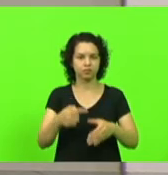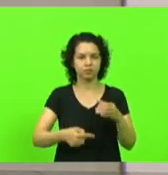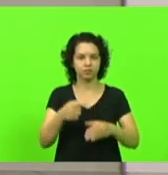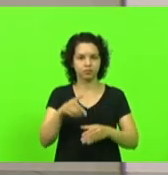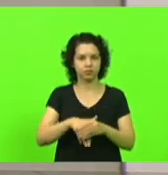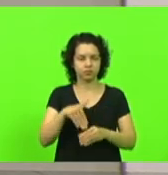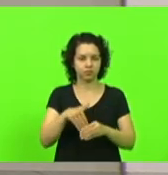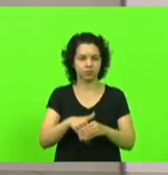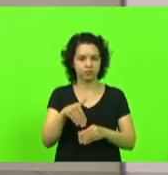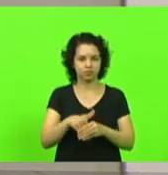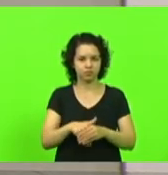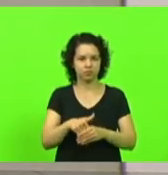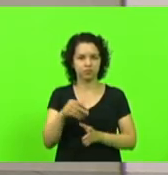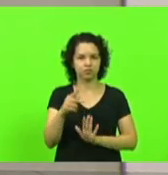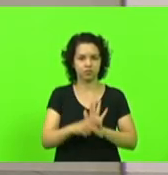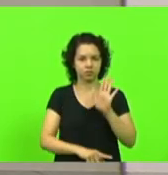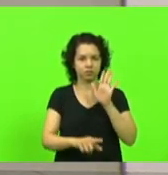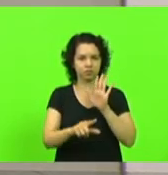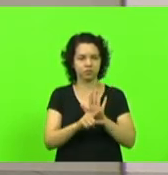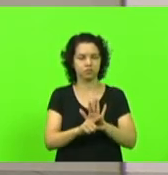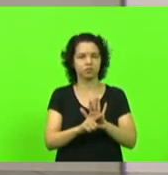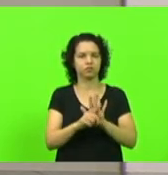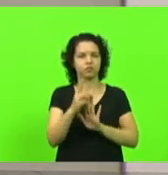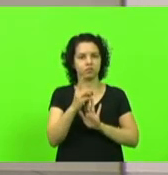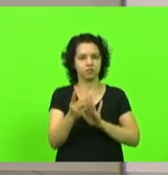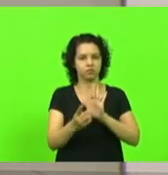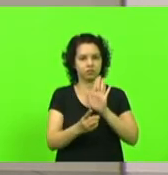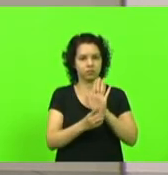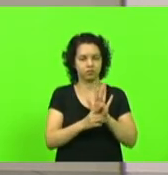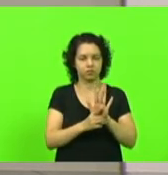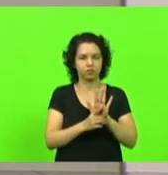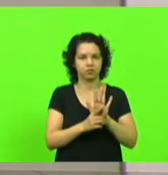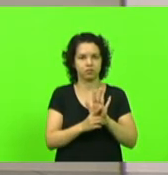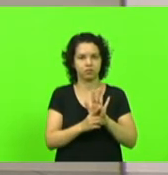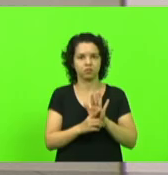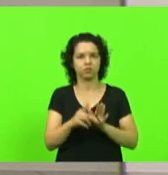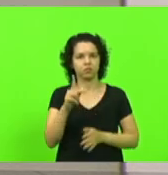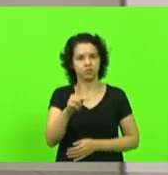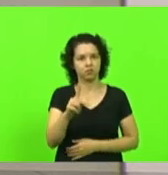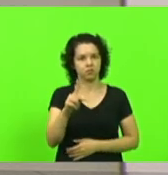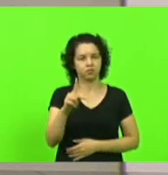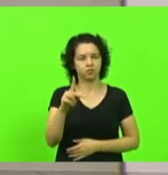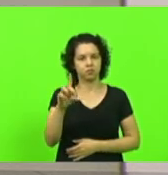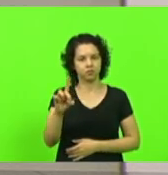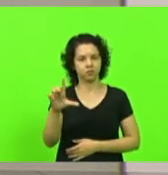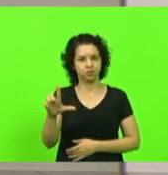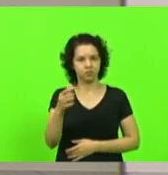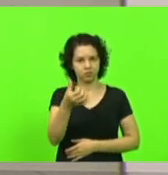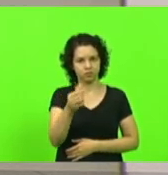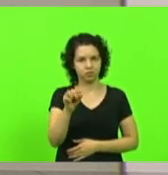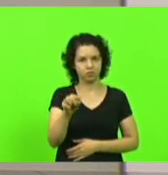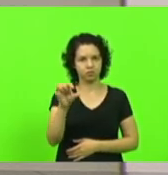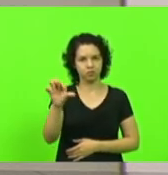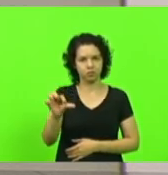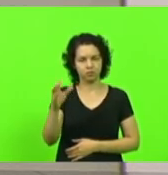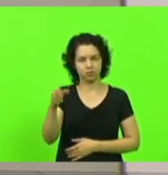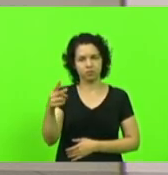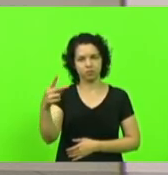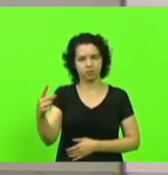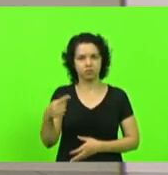em turno único do projeto de decreto legislativo PDL 6.9/2021, autor comissão